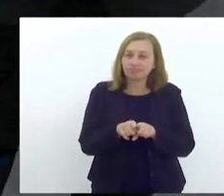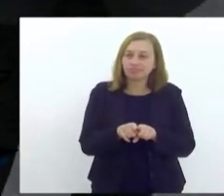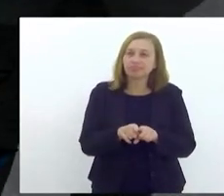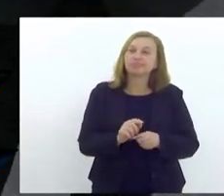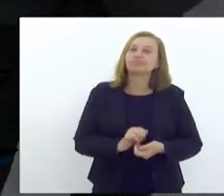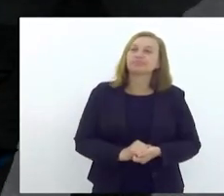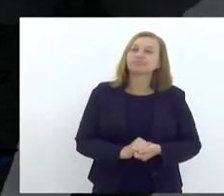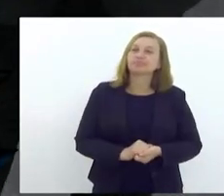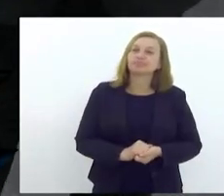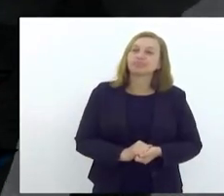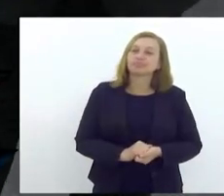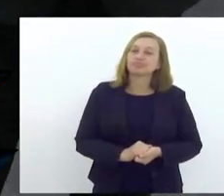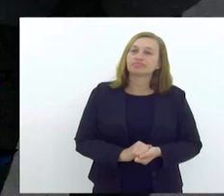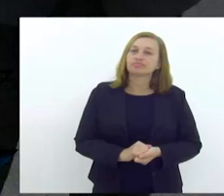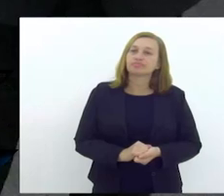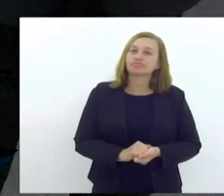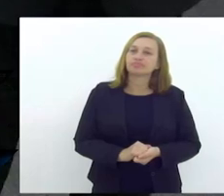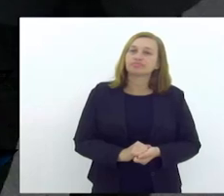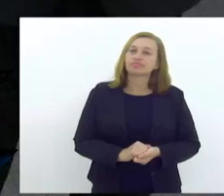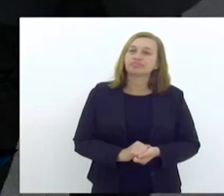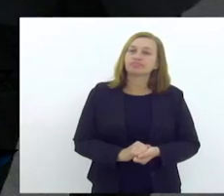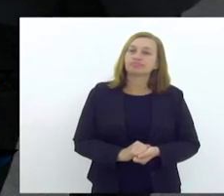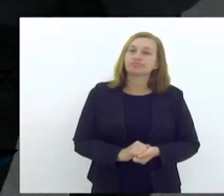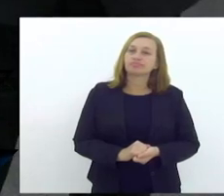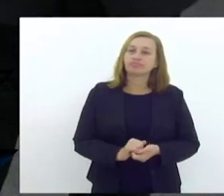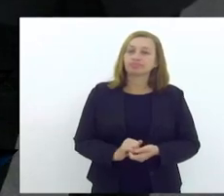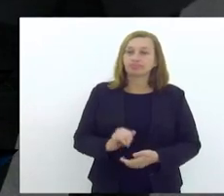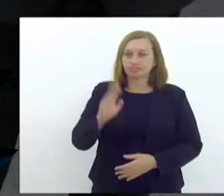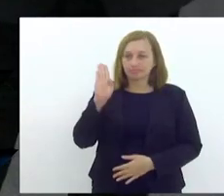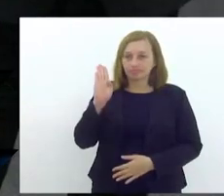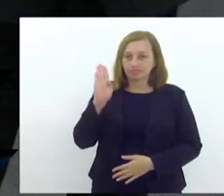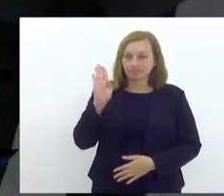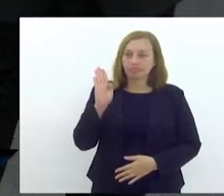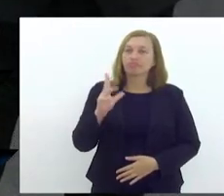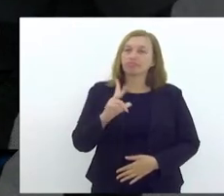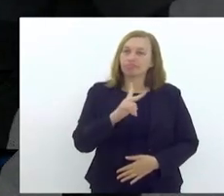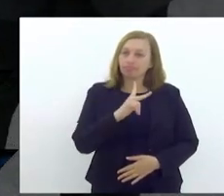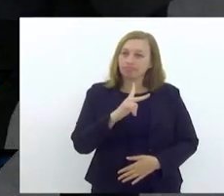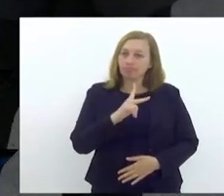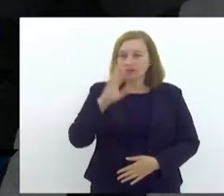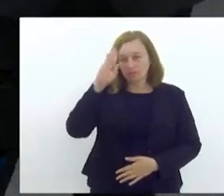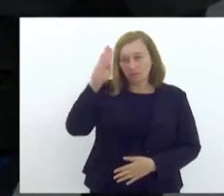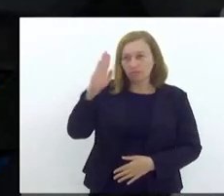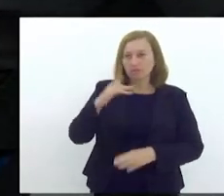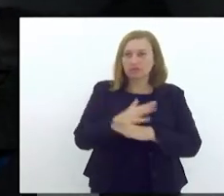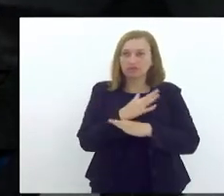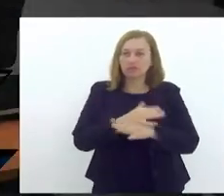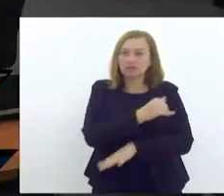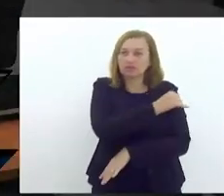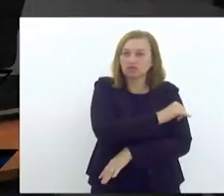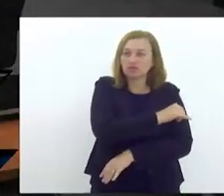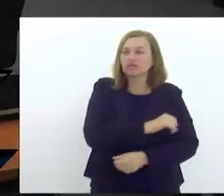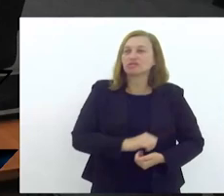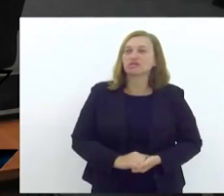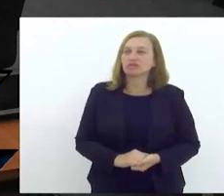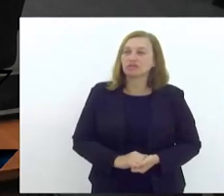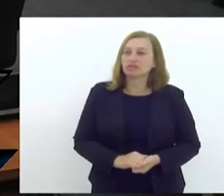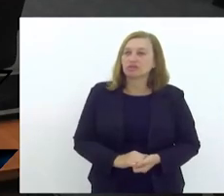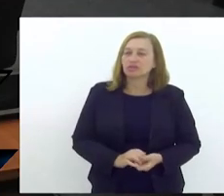a nossa postura será a postura de lançamento de uma candidatura própria nas principais cidades do Rio de Janeiro